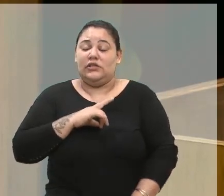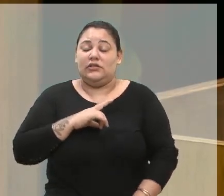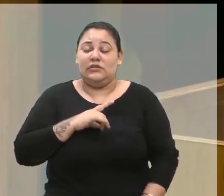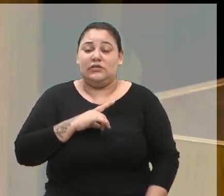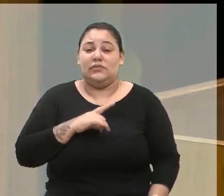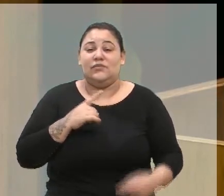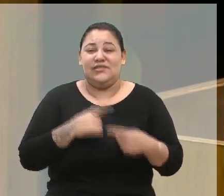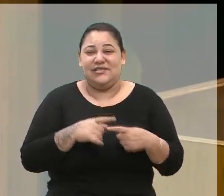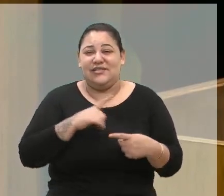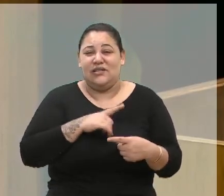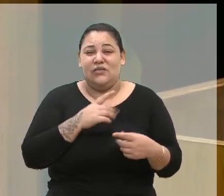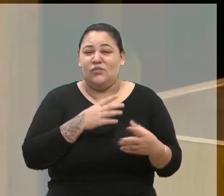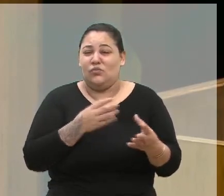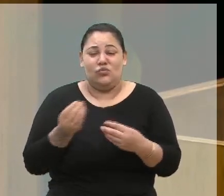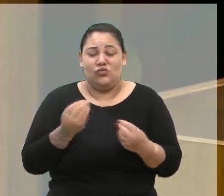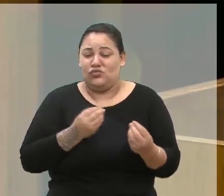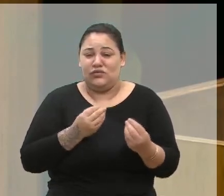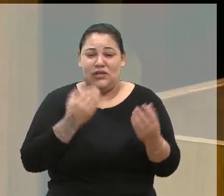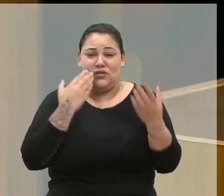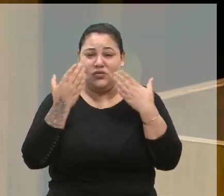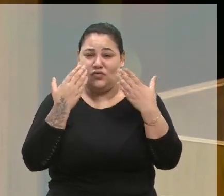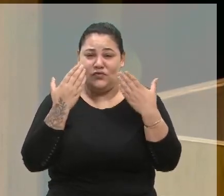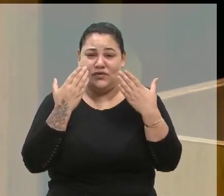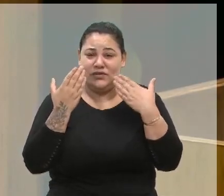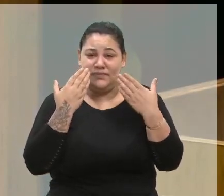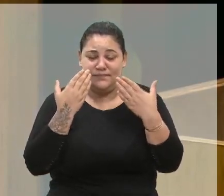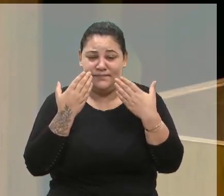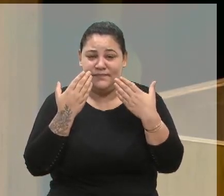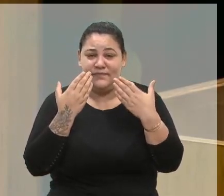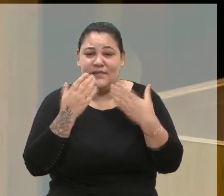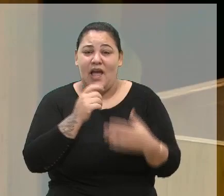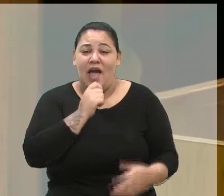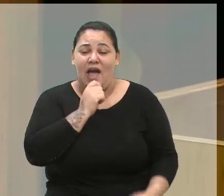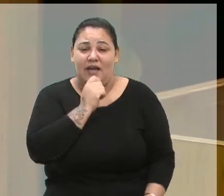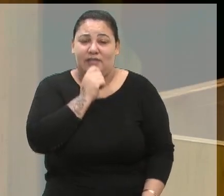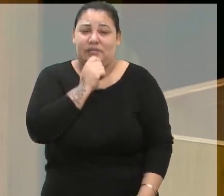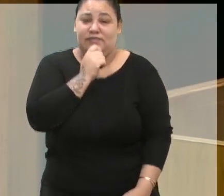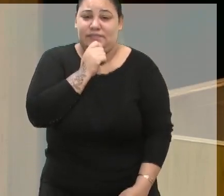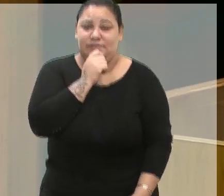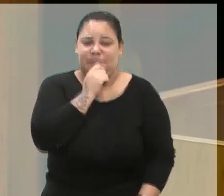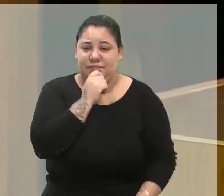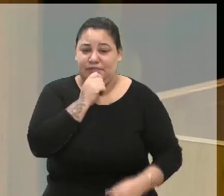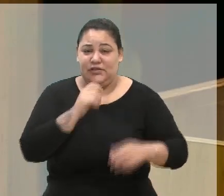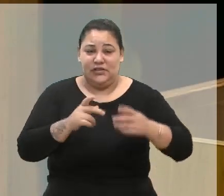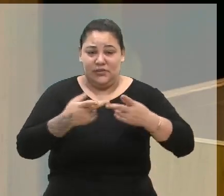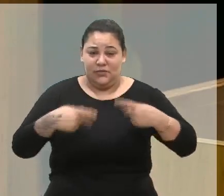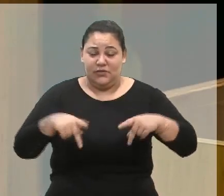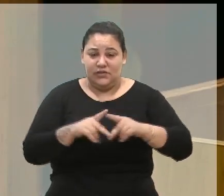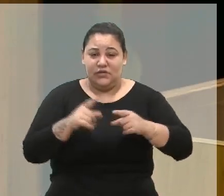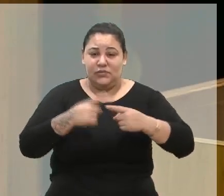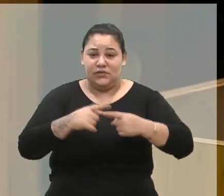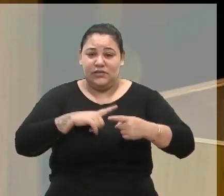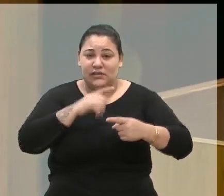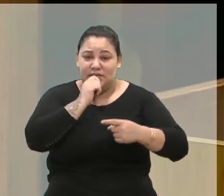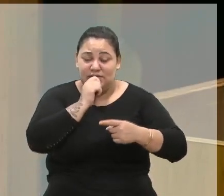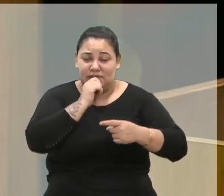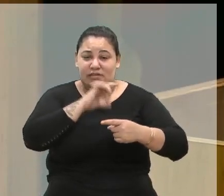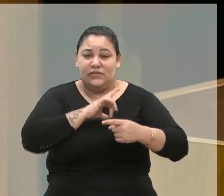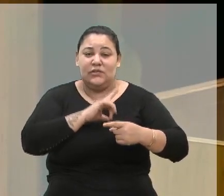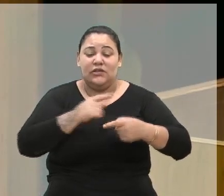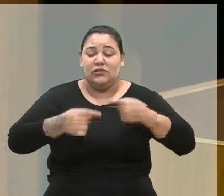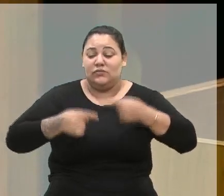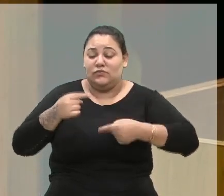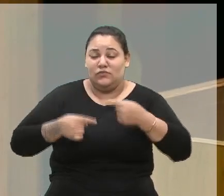muitas dúvidas na população, como foi um debate que ainda está sendo implementado. Foi implementado em apenas